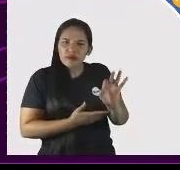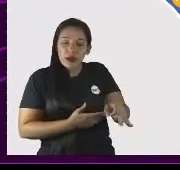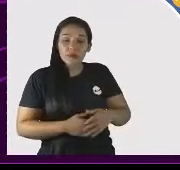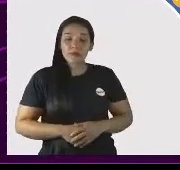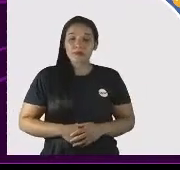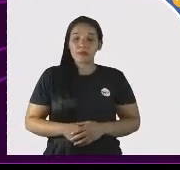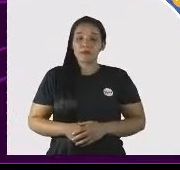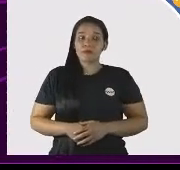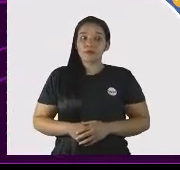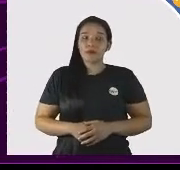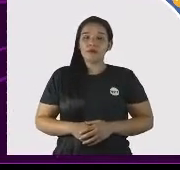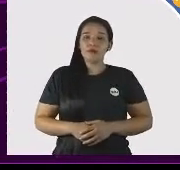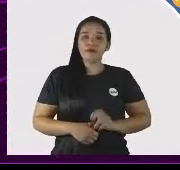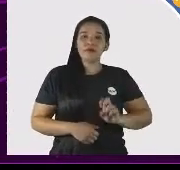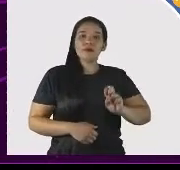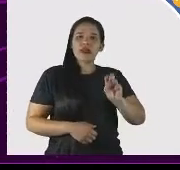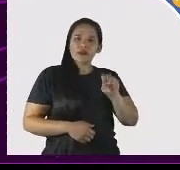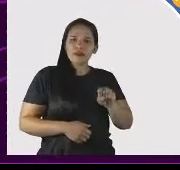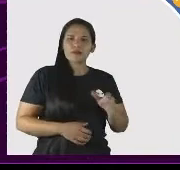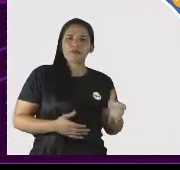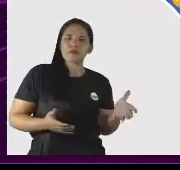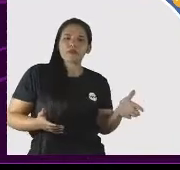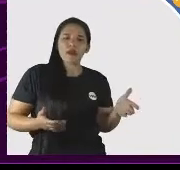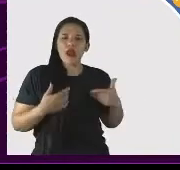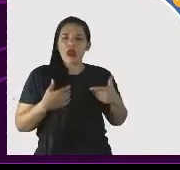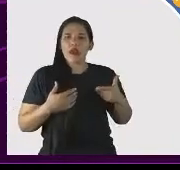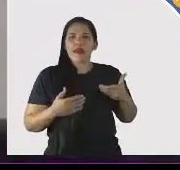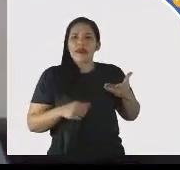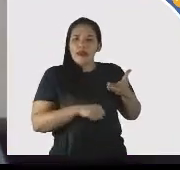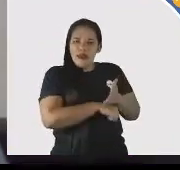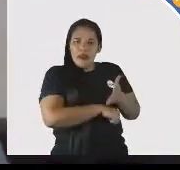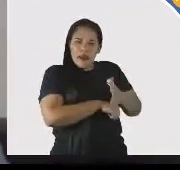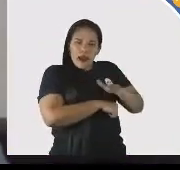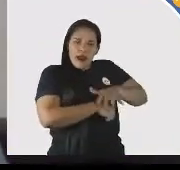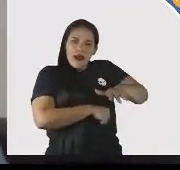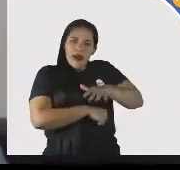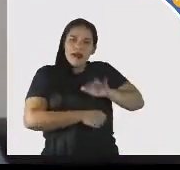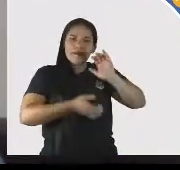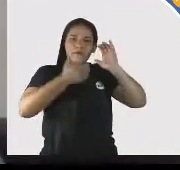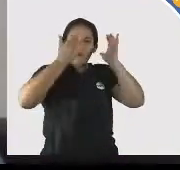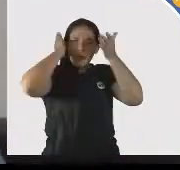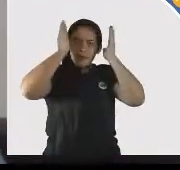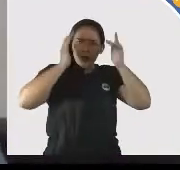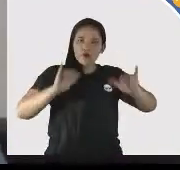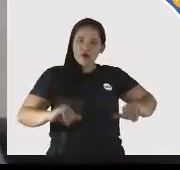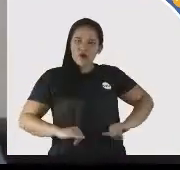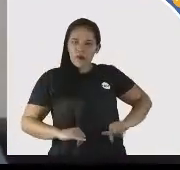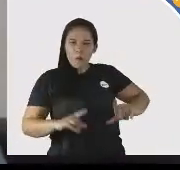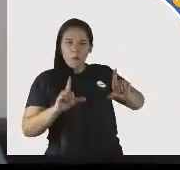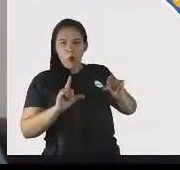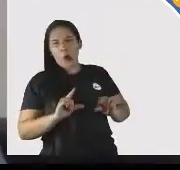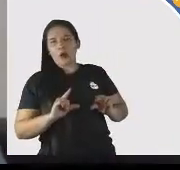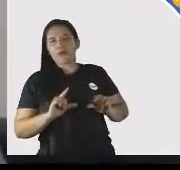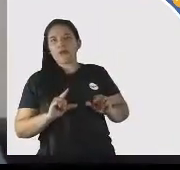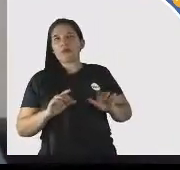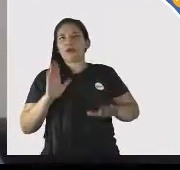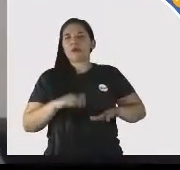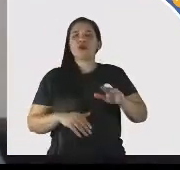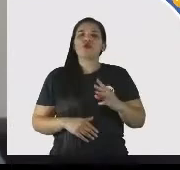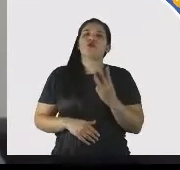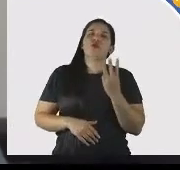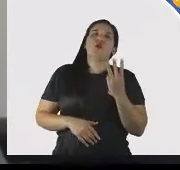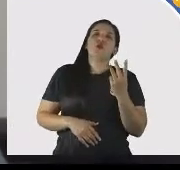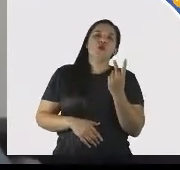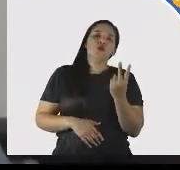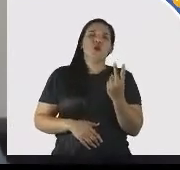por aí sim Bruno é o segmento de caminhões sofreu bem menos ele sofreu os primeiros dois três meses da pandemia e depois